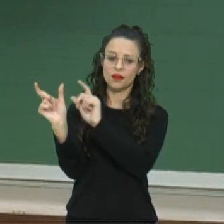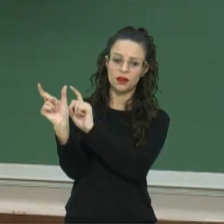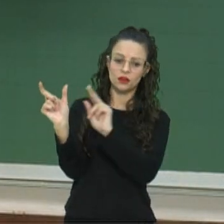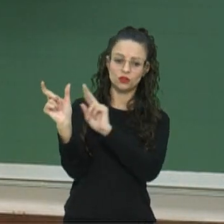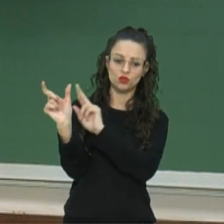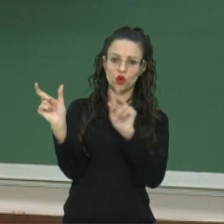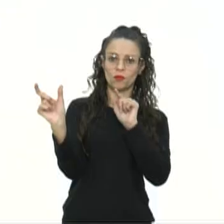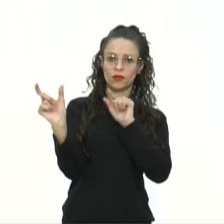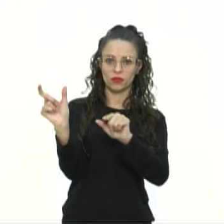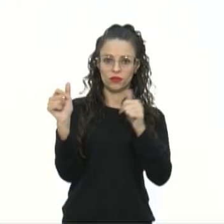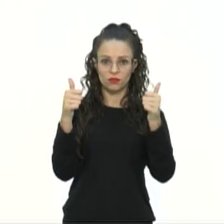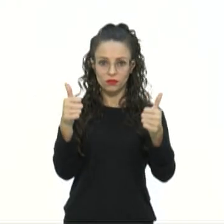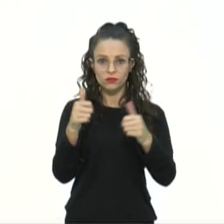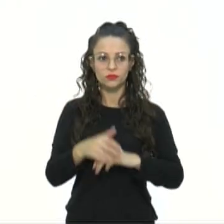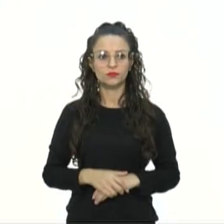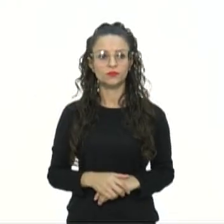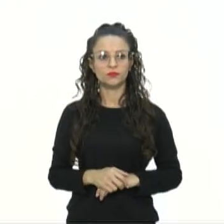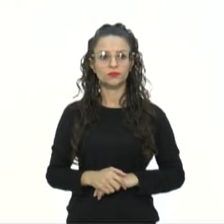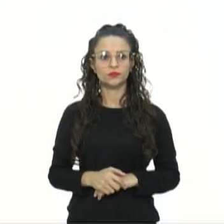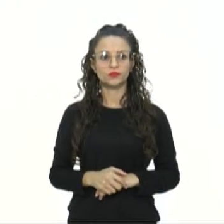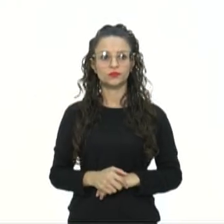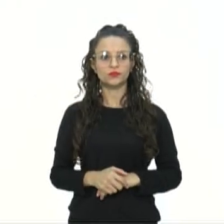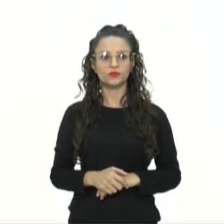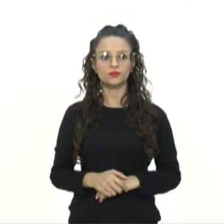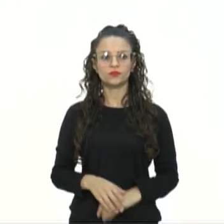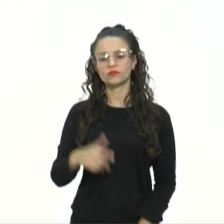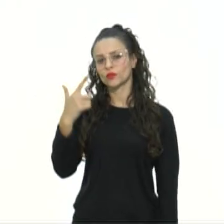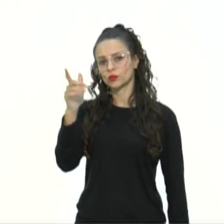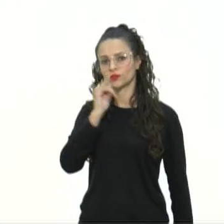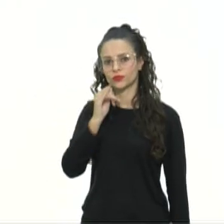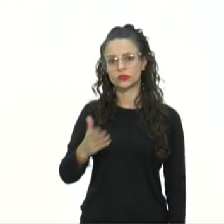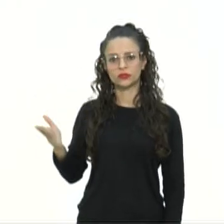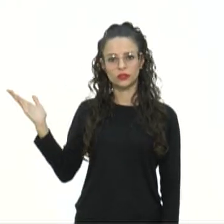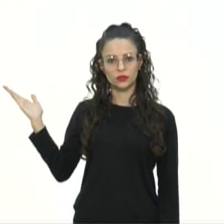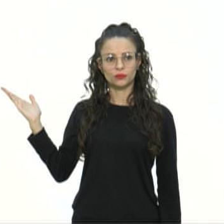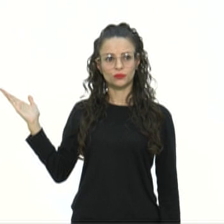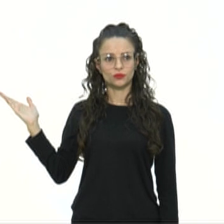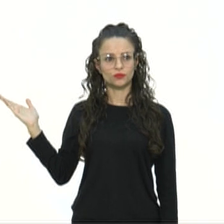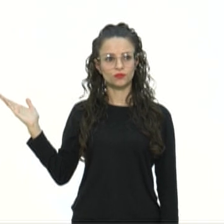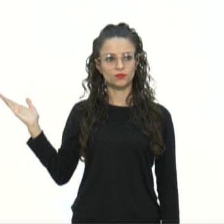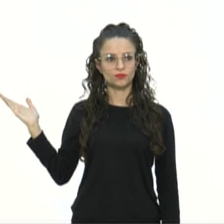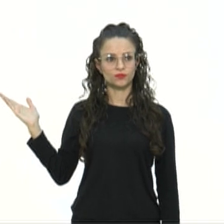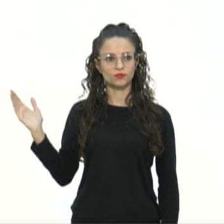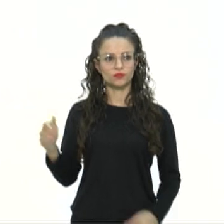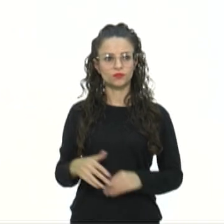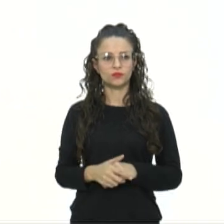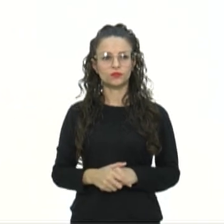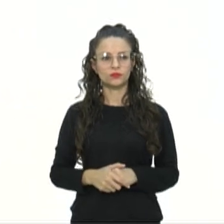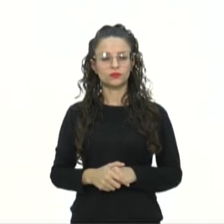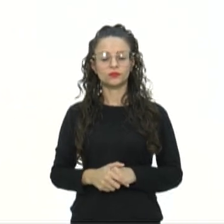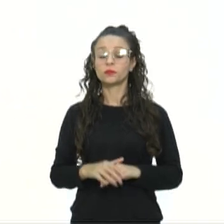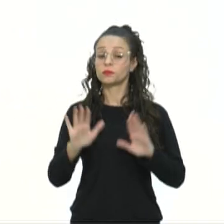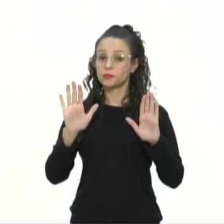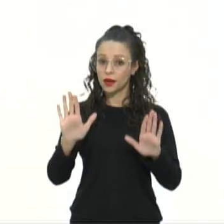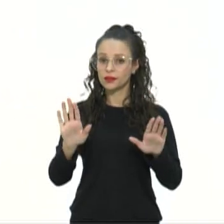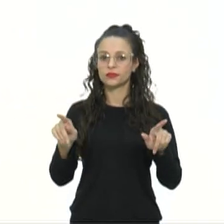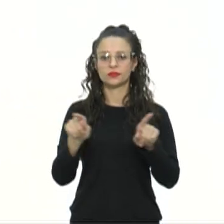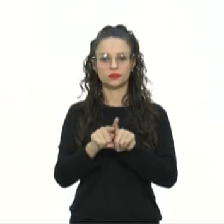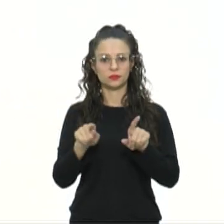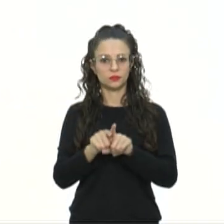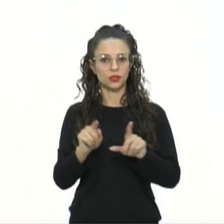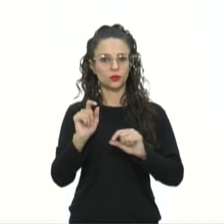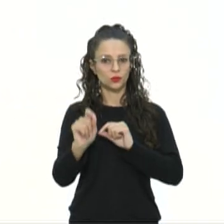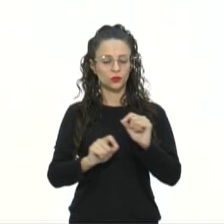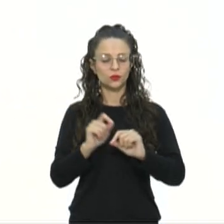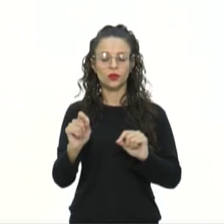bola então, galera! Aqui alguns outros exemplos para vocês, certo? Mas também,